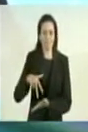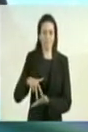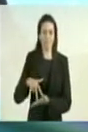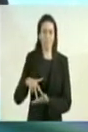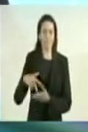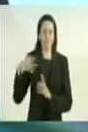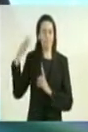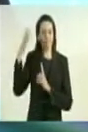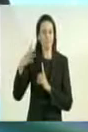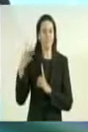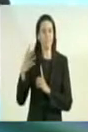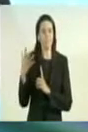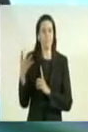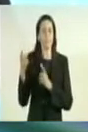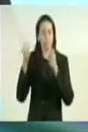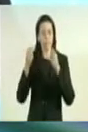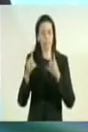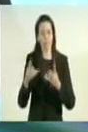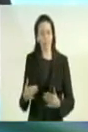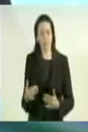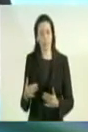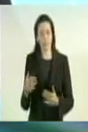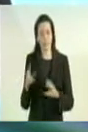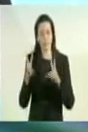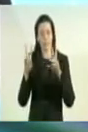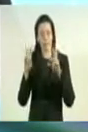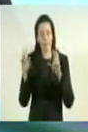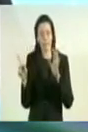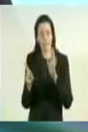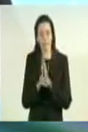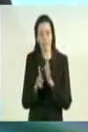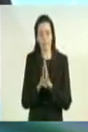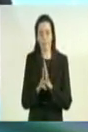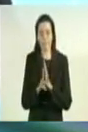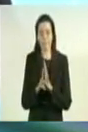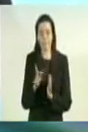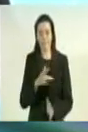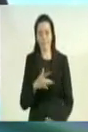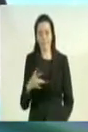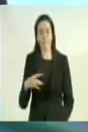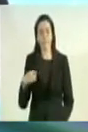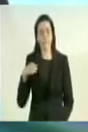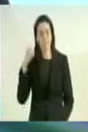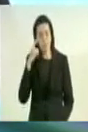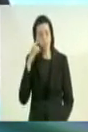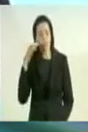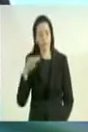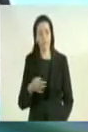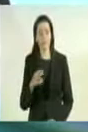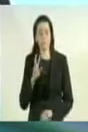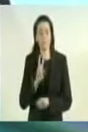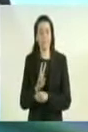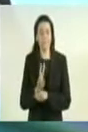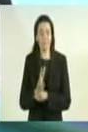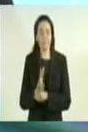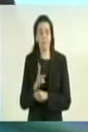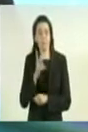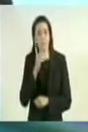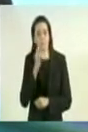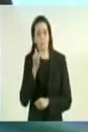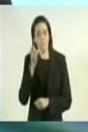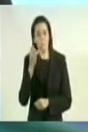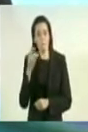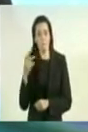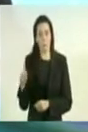saúde, e é óbvio, é lógico que ela tem que defender o pai dela, mas, em primeiro lugar,